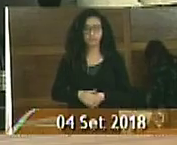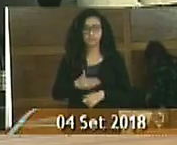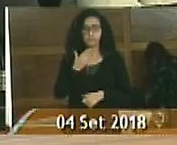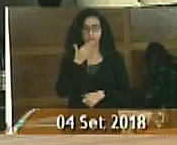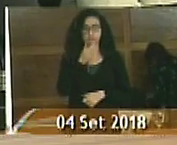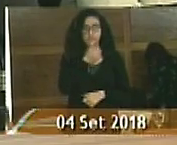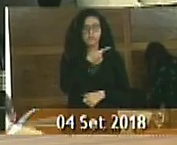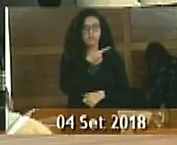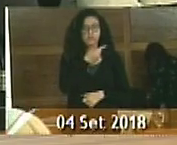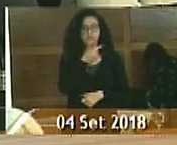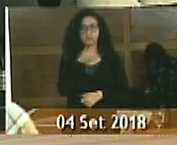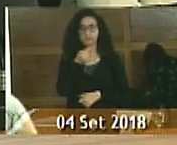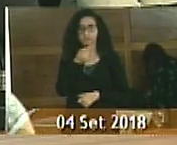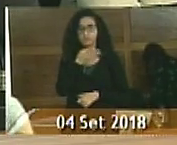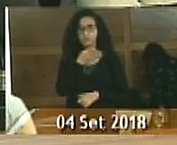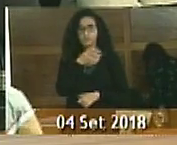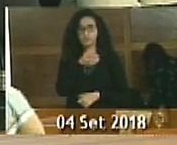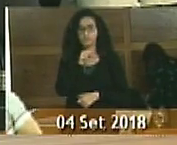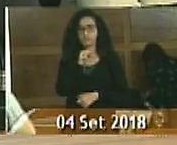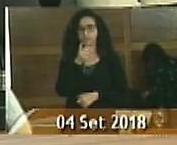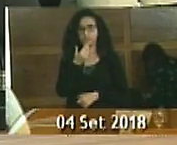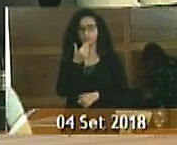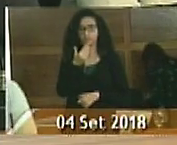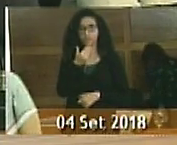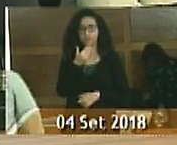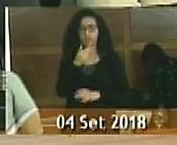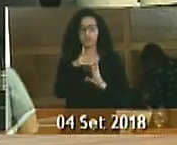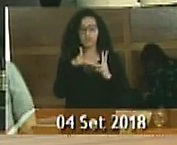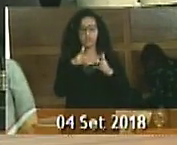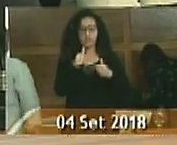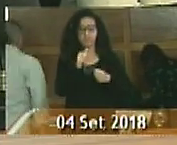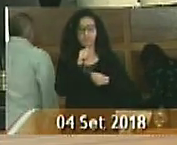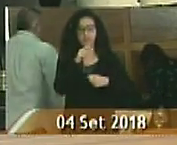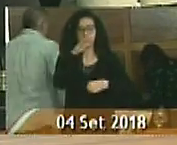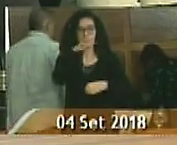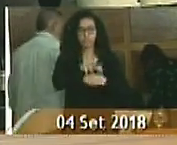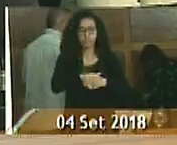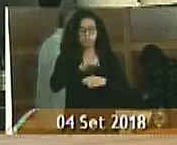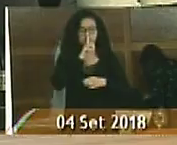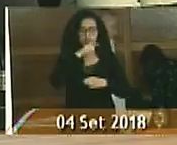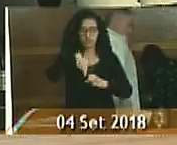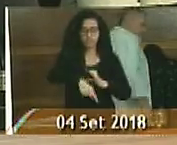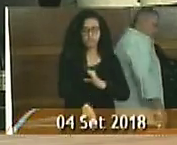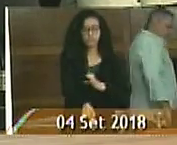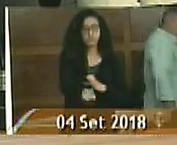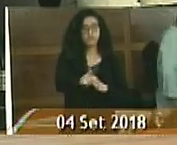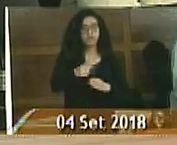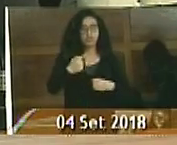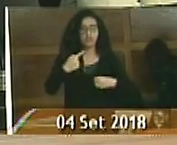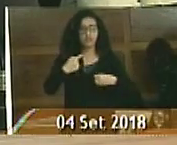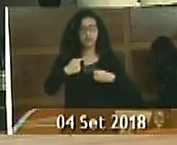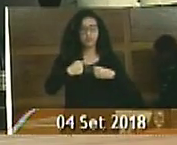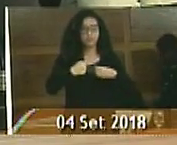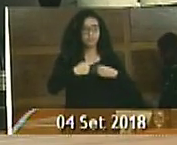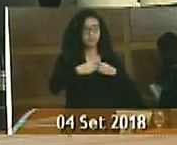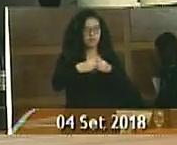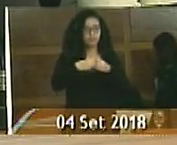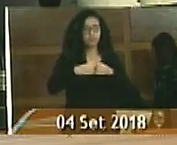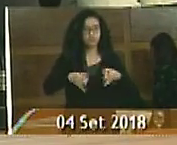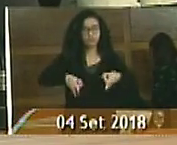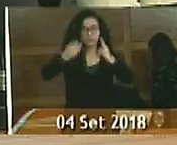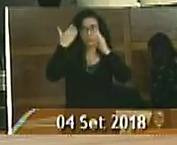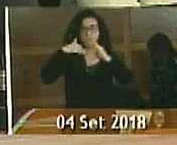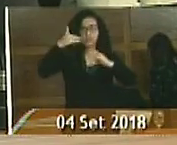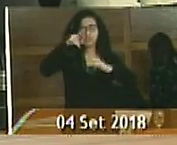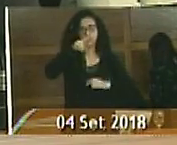Indicação 2748, desobstrução da rede de esgoto, na rua Doutor Omar Torre Castro, em frente ao prédio da